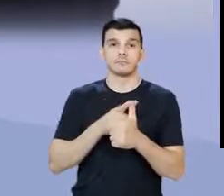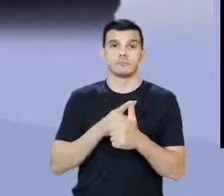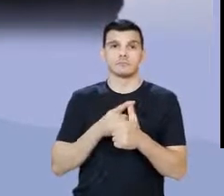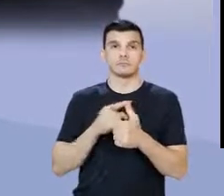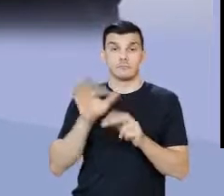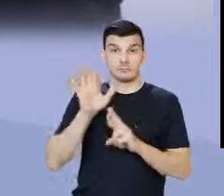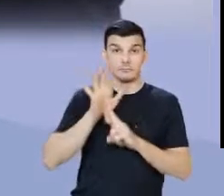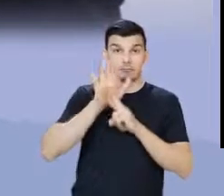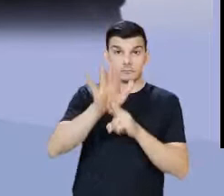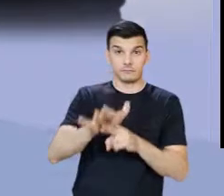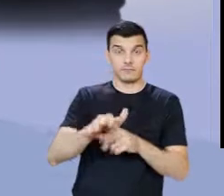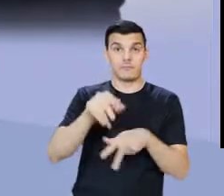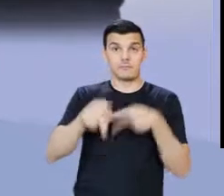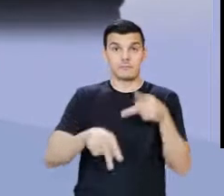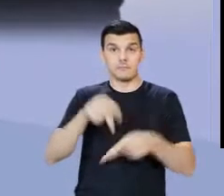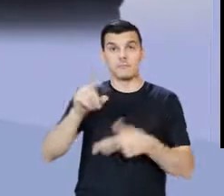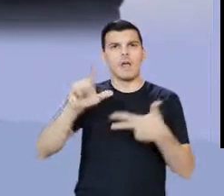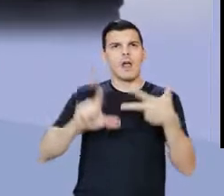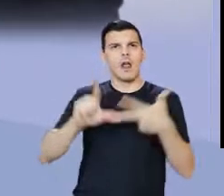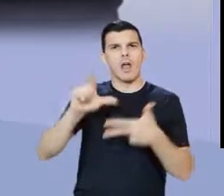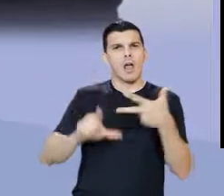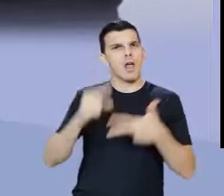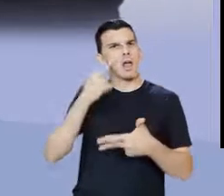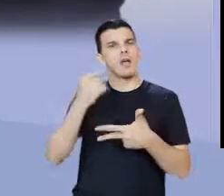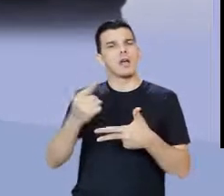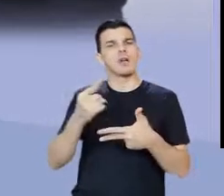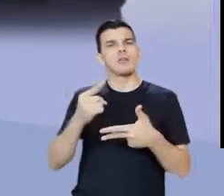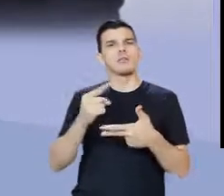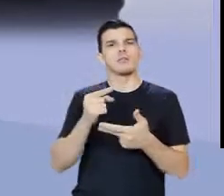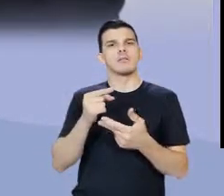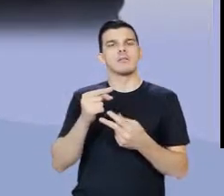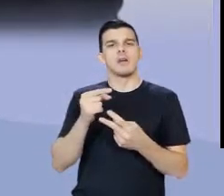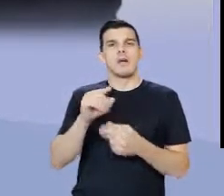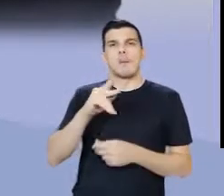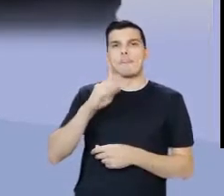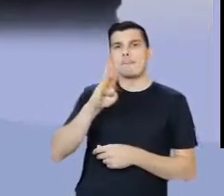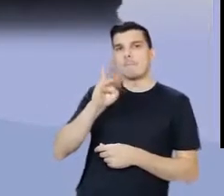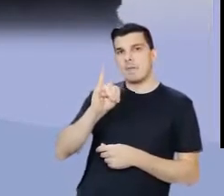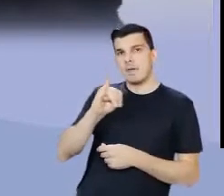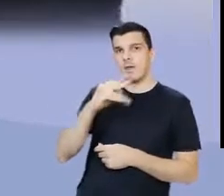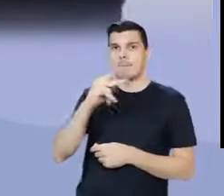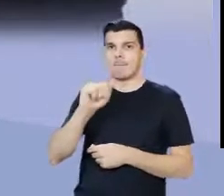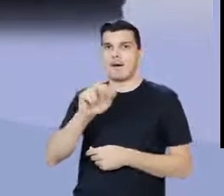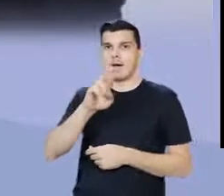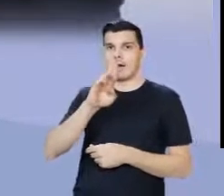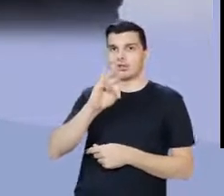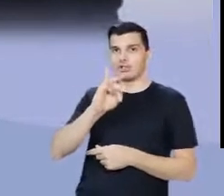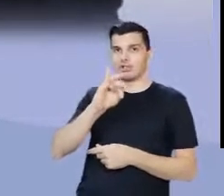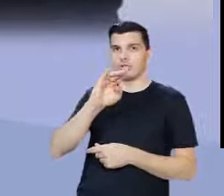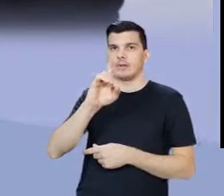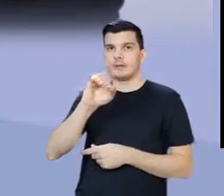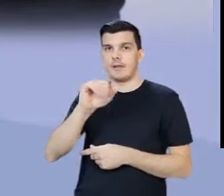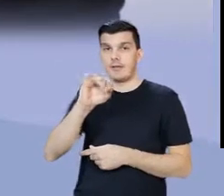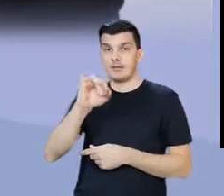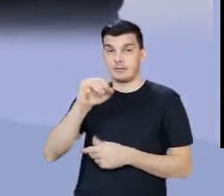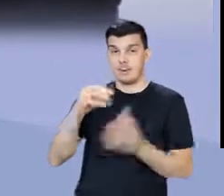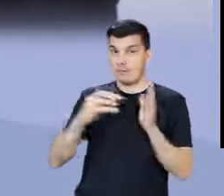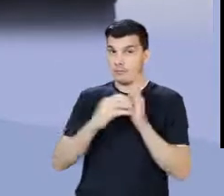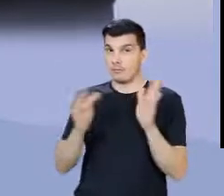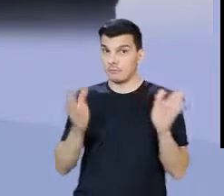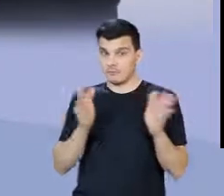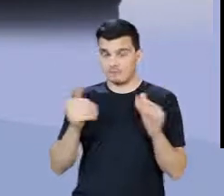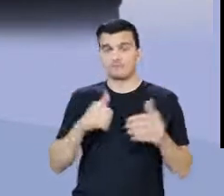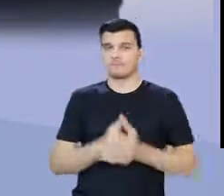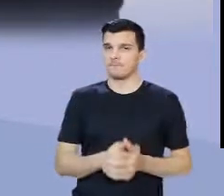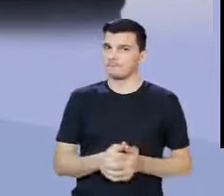na, letra A, representação do legislativo com a fórmula do bipartidarismo. Sabemos que não, porque o bipartidarismo